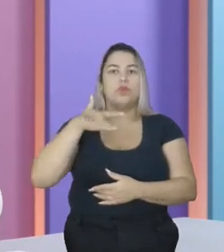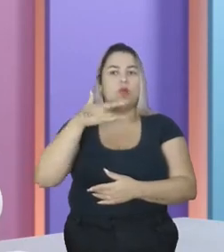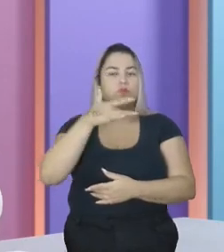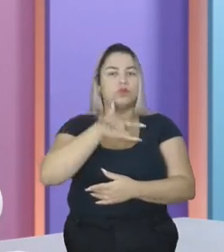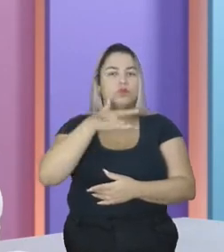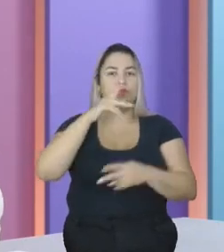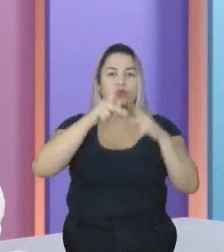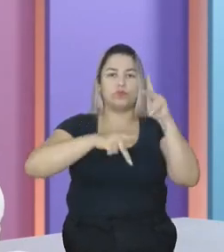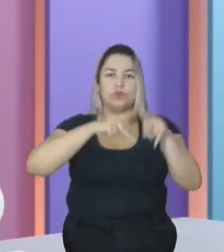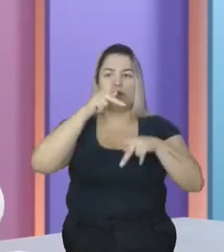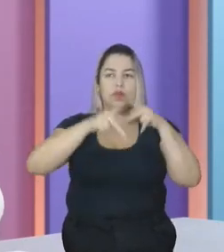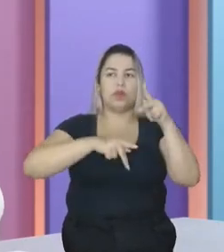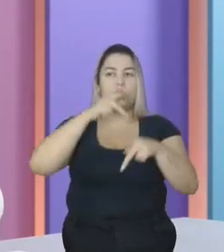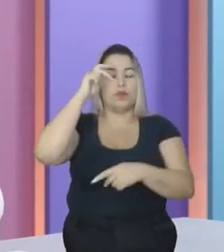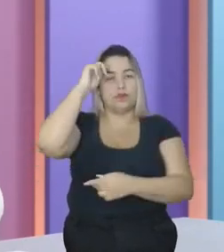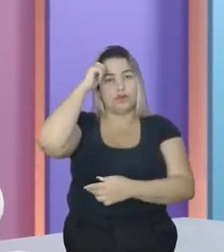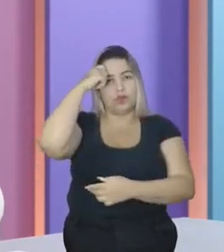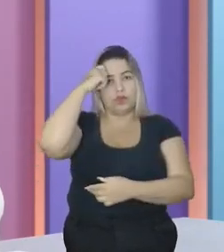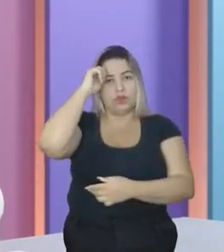Porque, infelizmente,